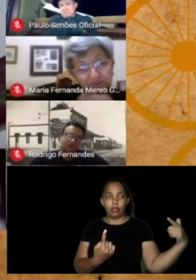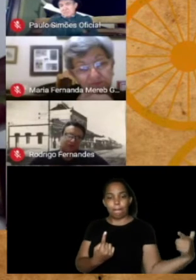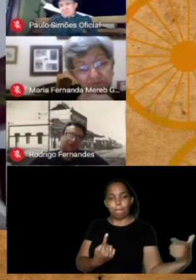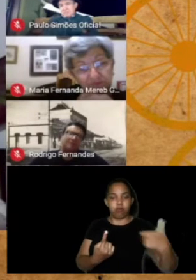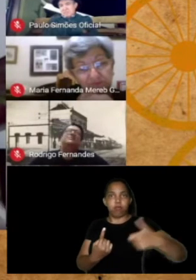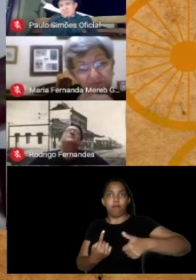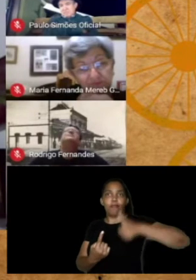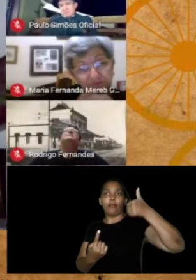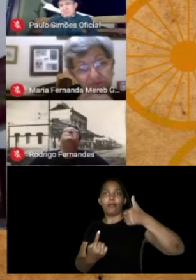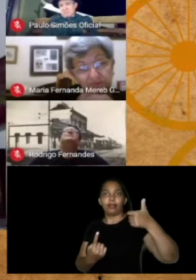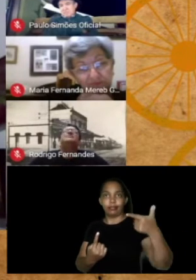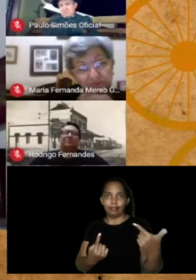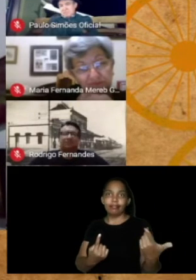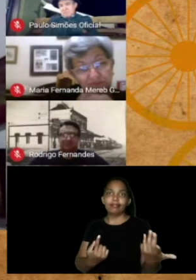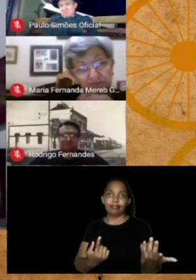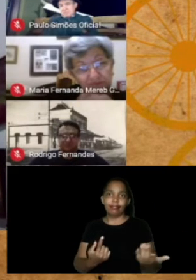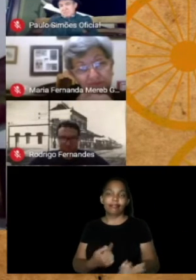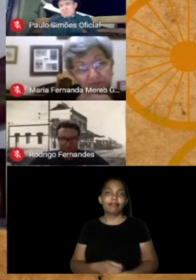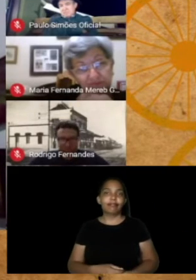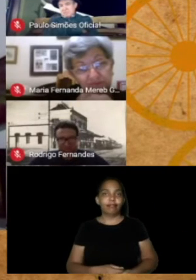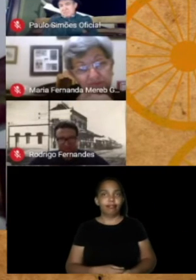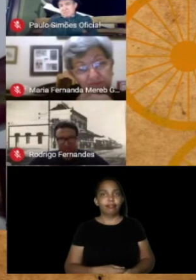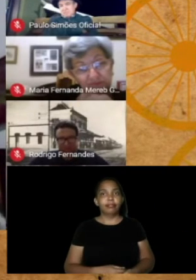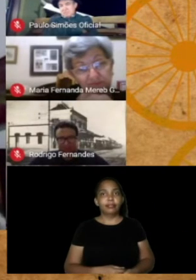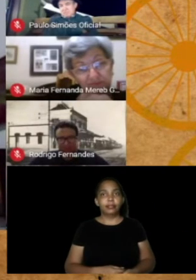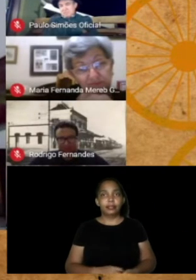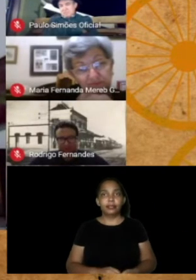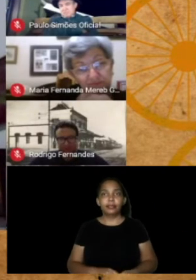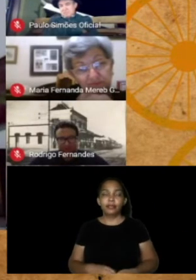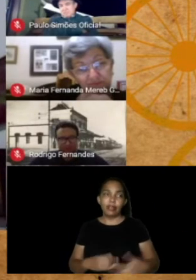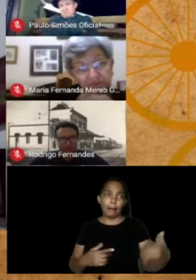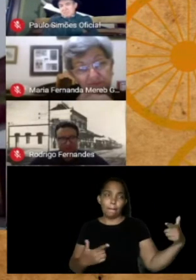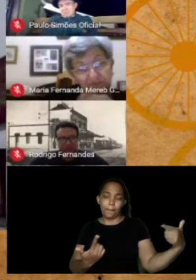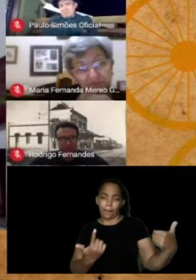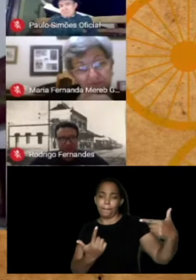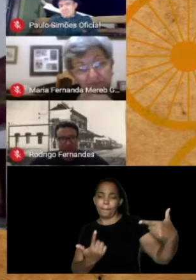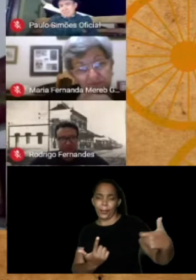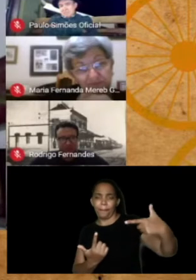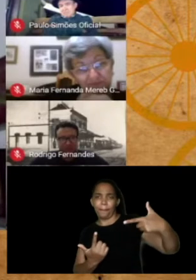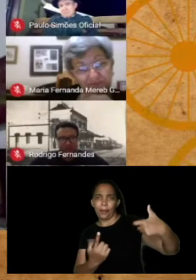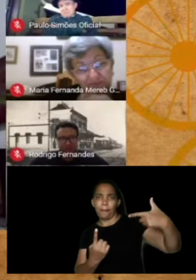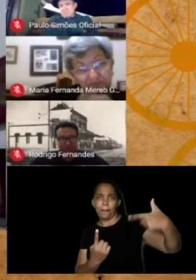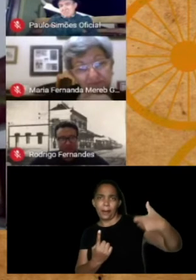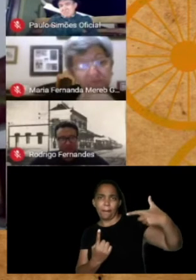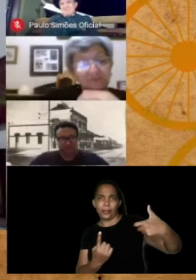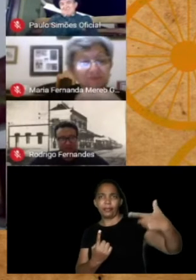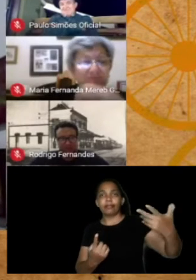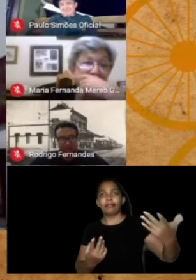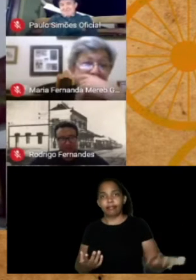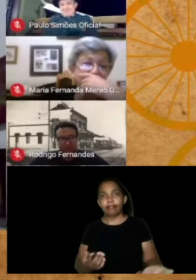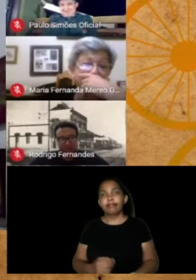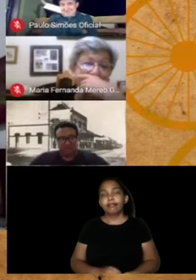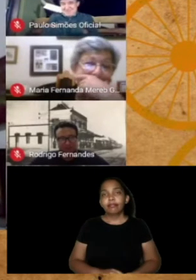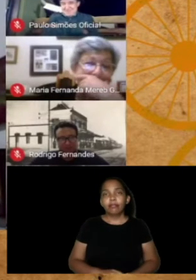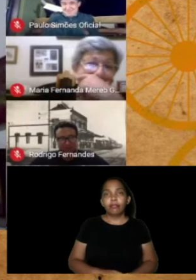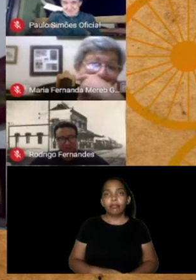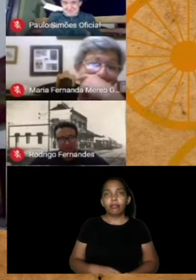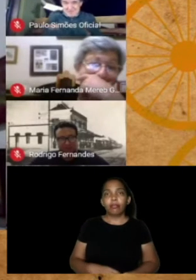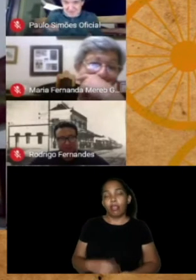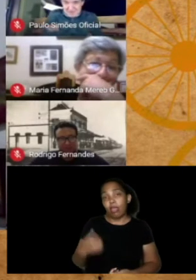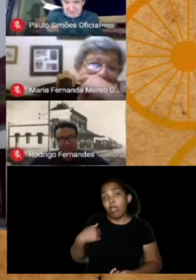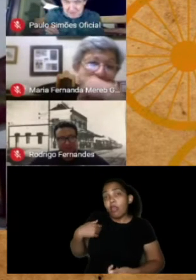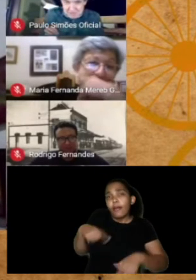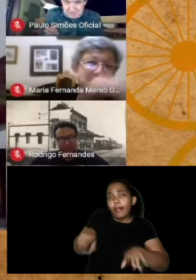estava no jipe e a pessoa foi lá e disparou vários tiros nele, né. Eu tenho um pouquinho dessa coisa, né, eu estava também